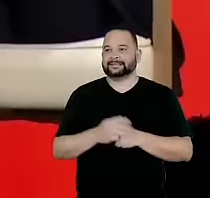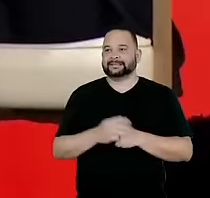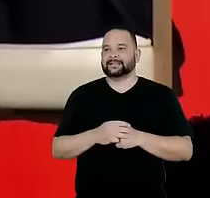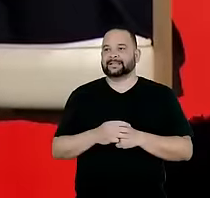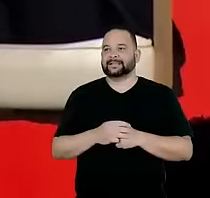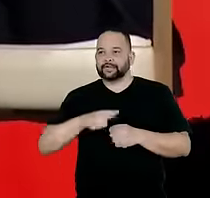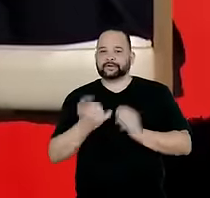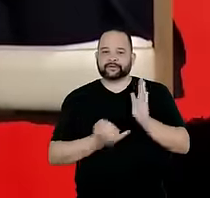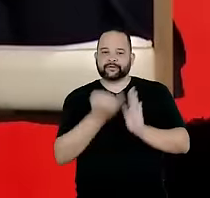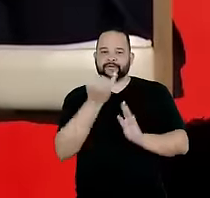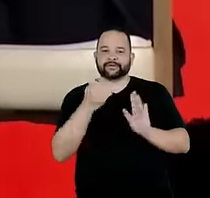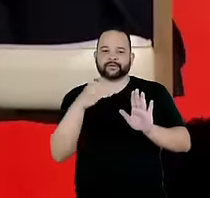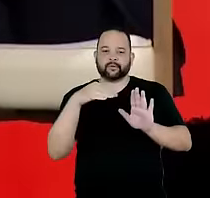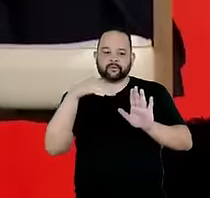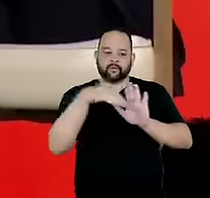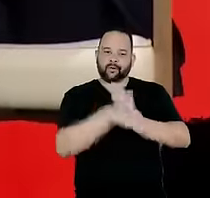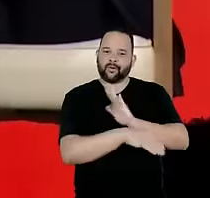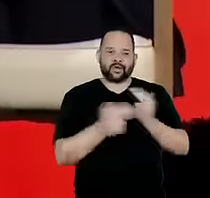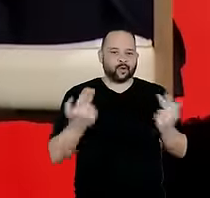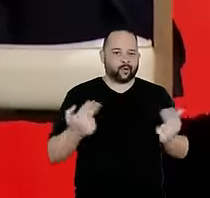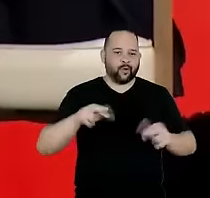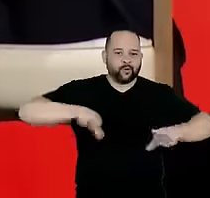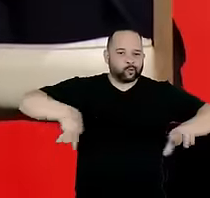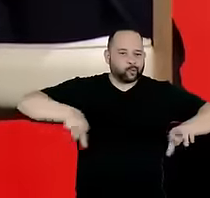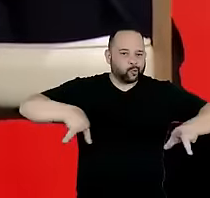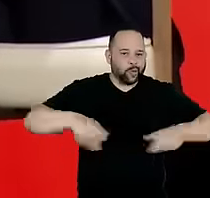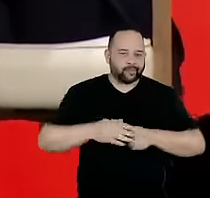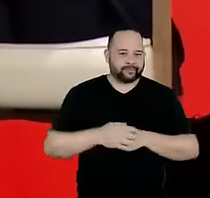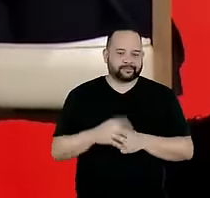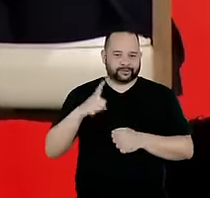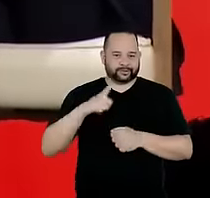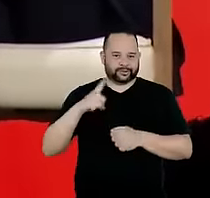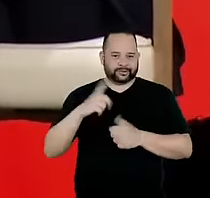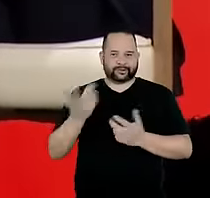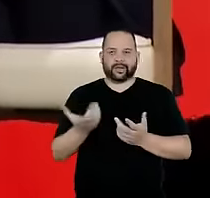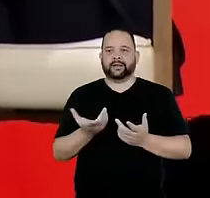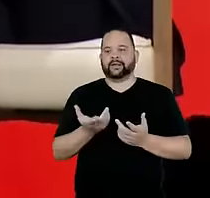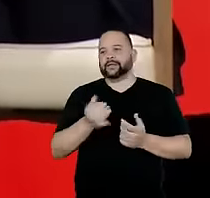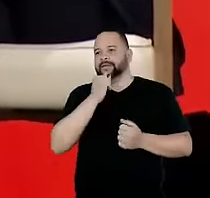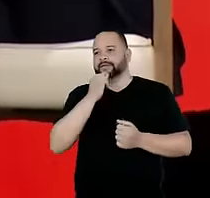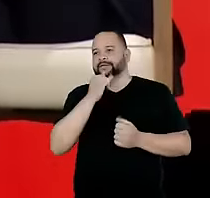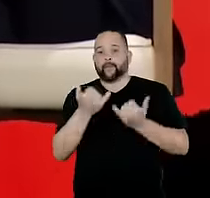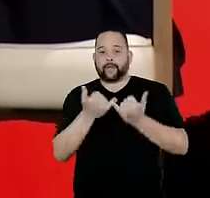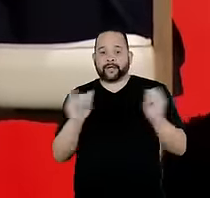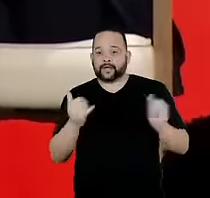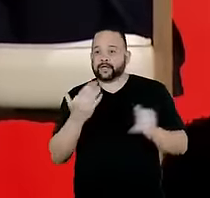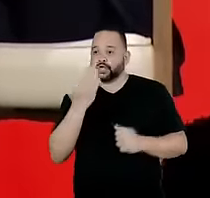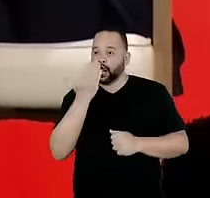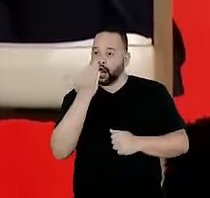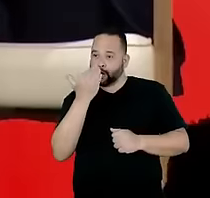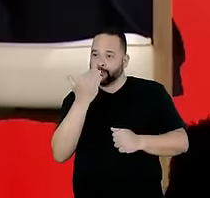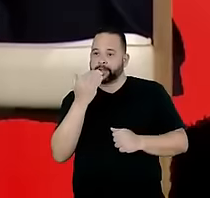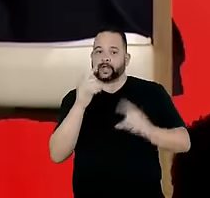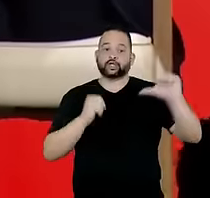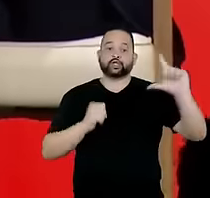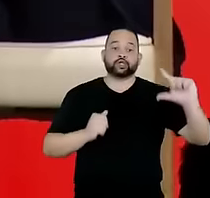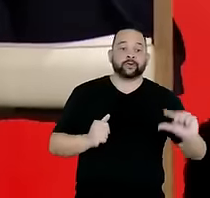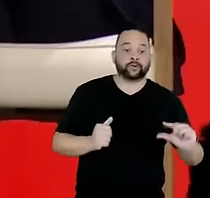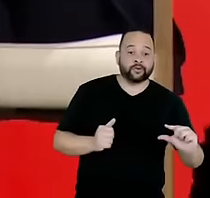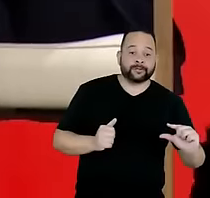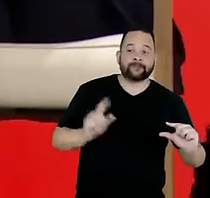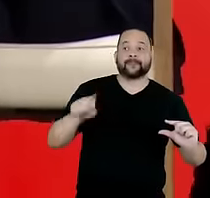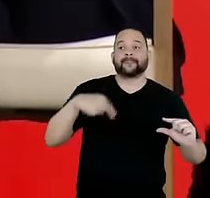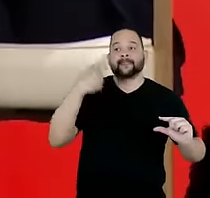geralmente duas fases geralmente Você tem uma fase onde energia e alimentos caem e depois você tem uma segunda fase onde a inflação demora um pouco mais a cair